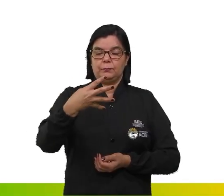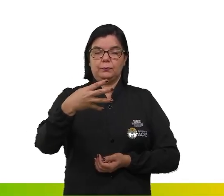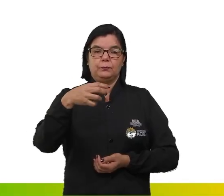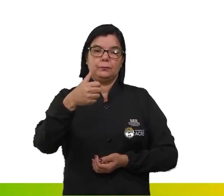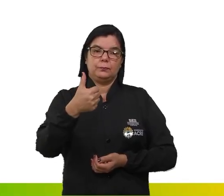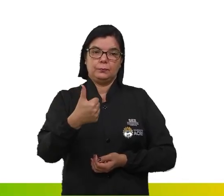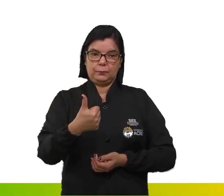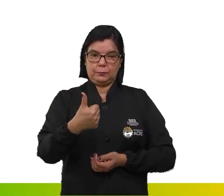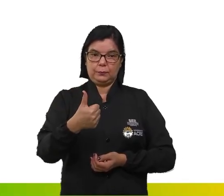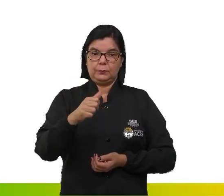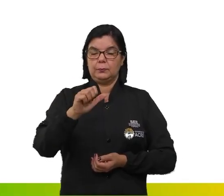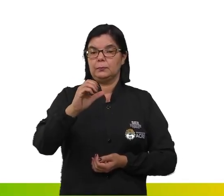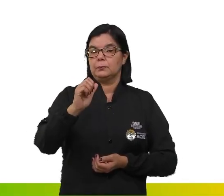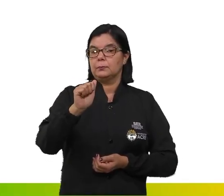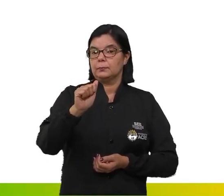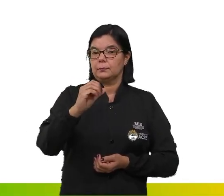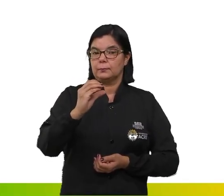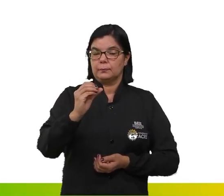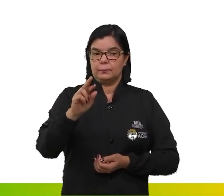7,41 acres.